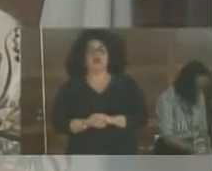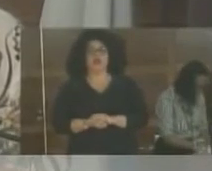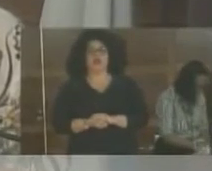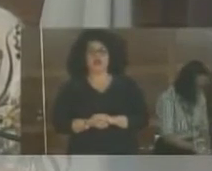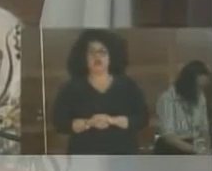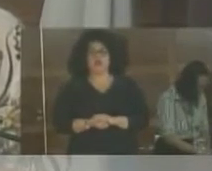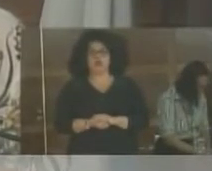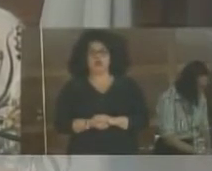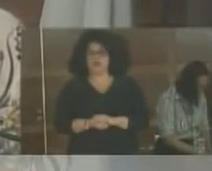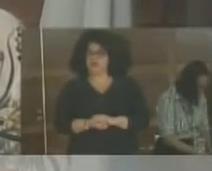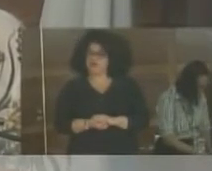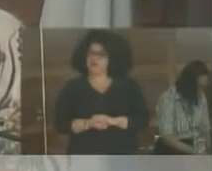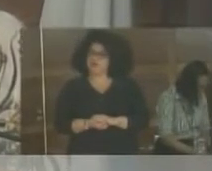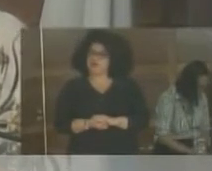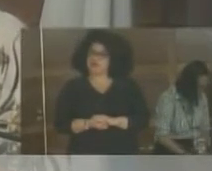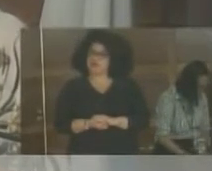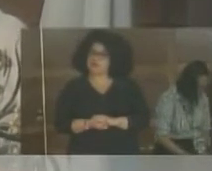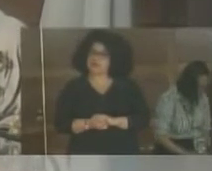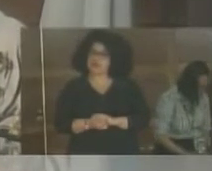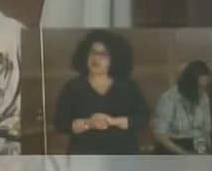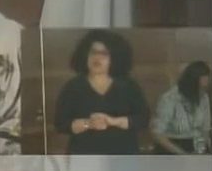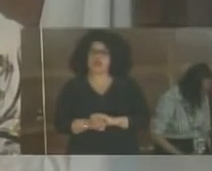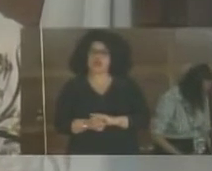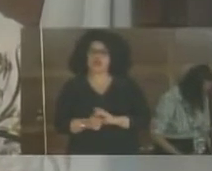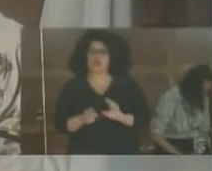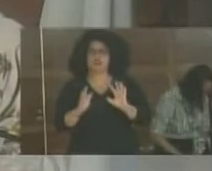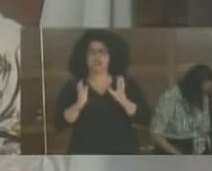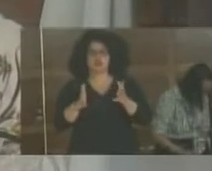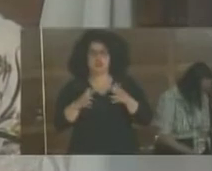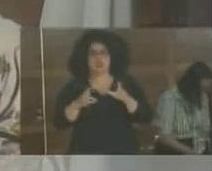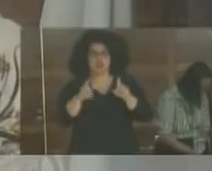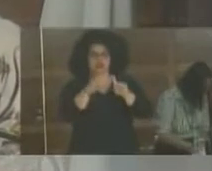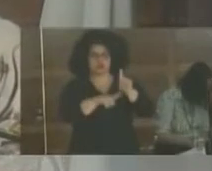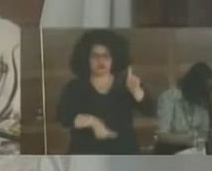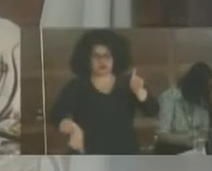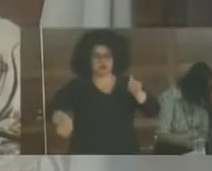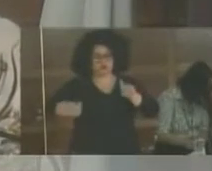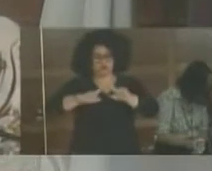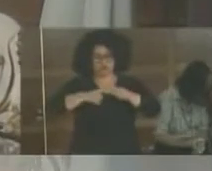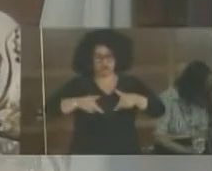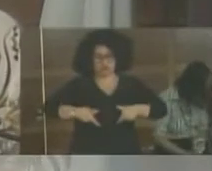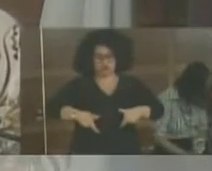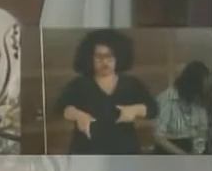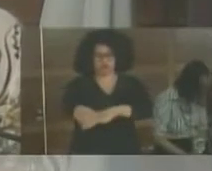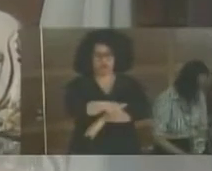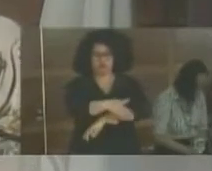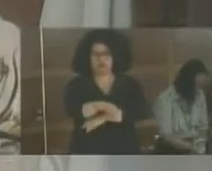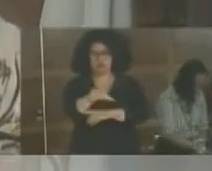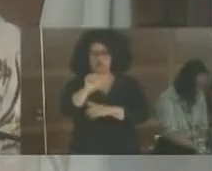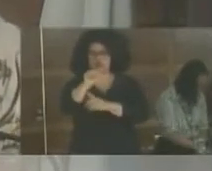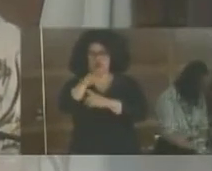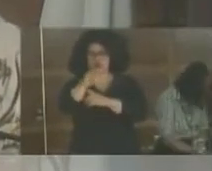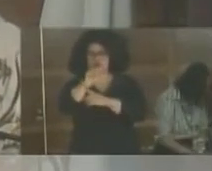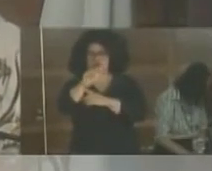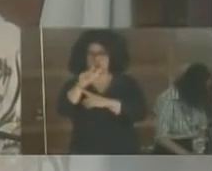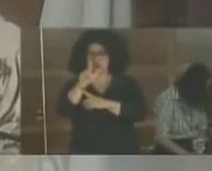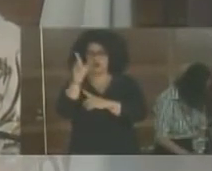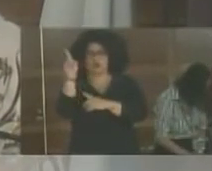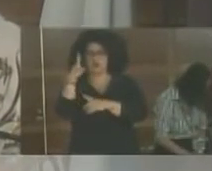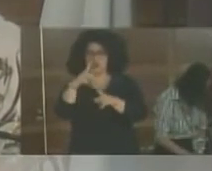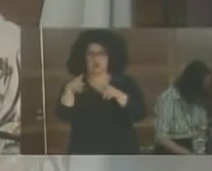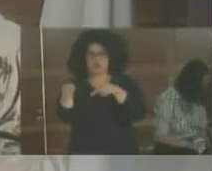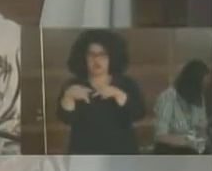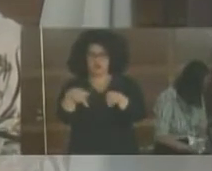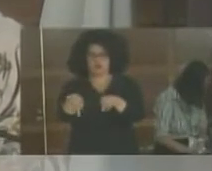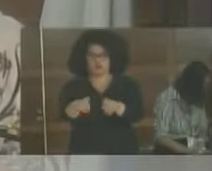aqui terminando a questão do manilhamento também da Rua do Canal. Tem diversas pavimentações de